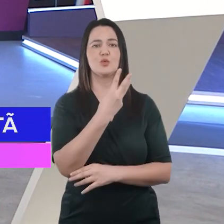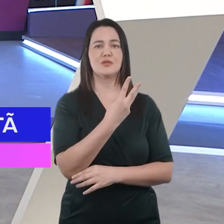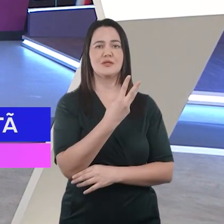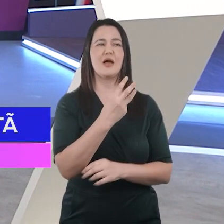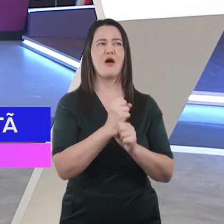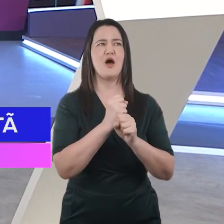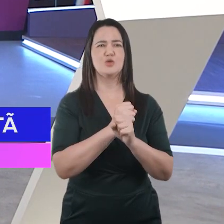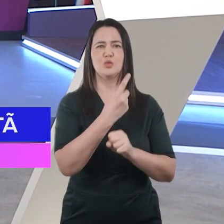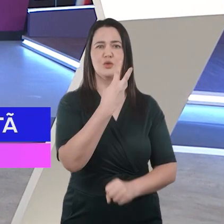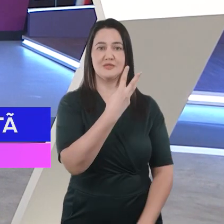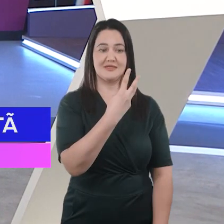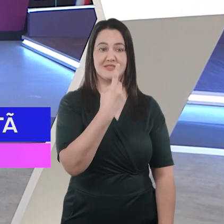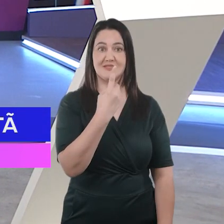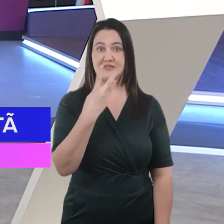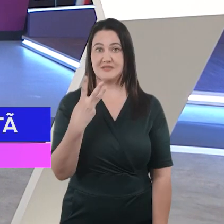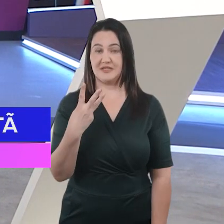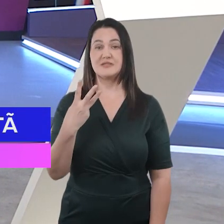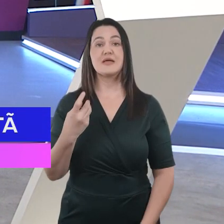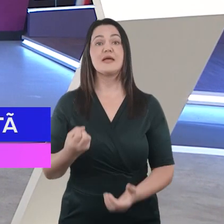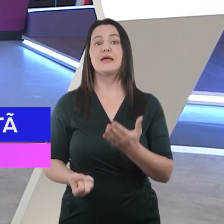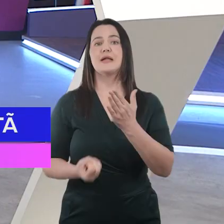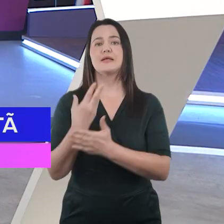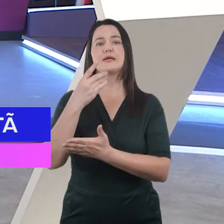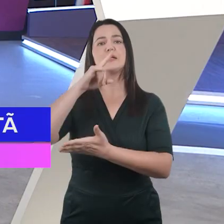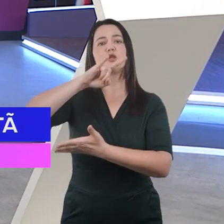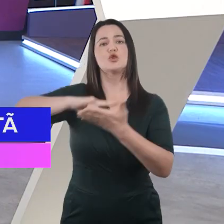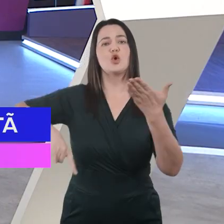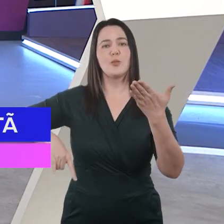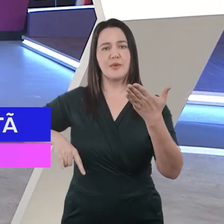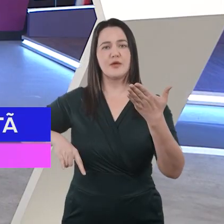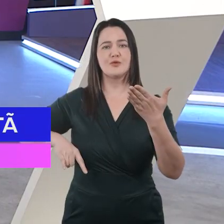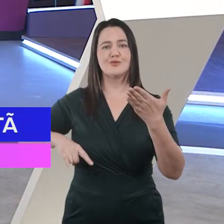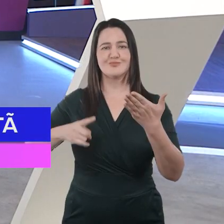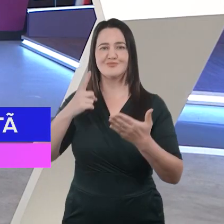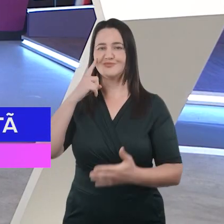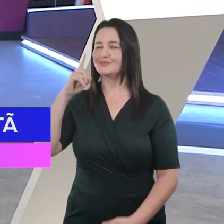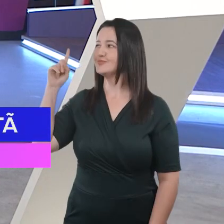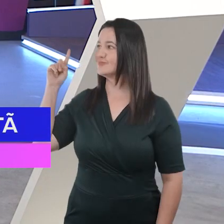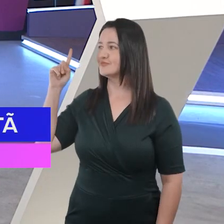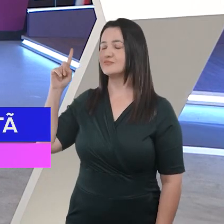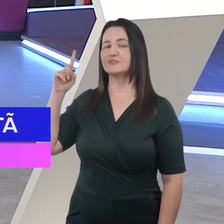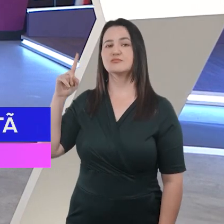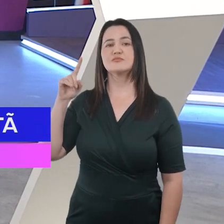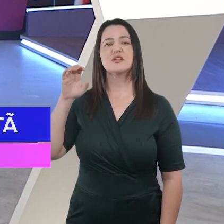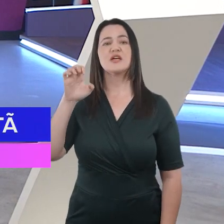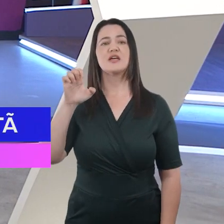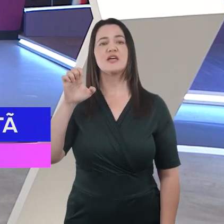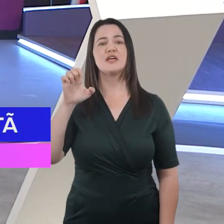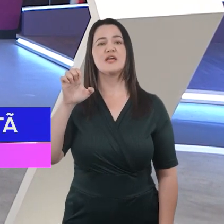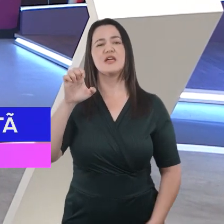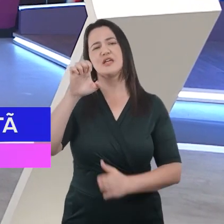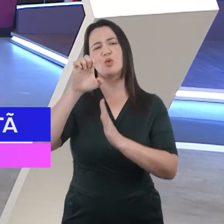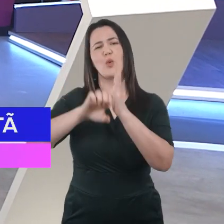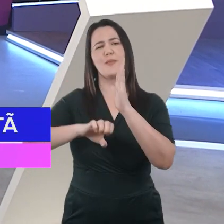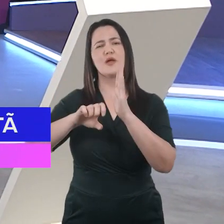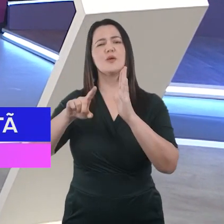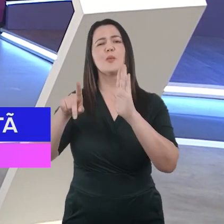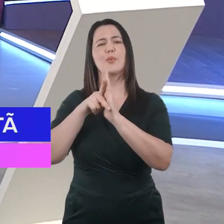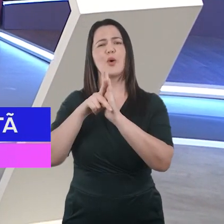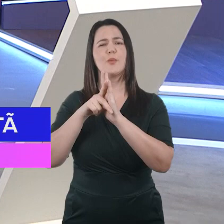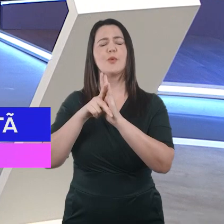Constantino faz o Edito de Milão. E nesse edito, ele faz uma